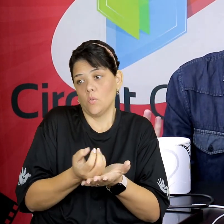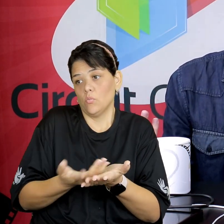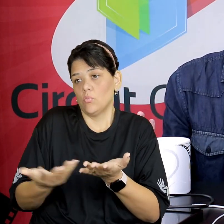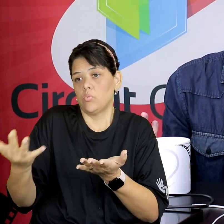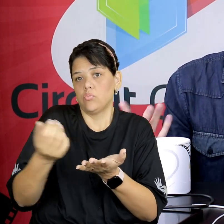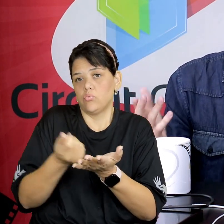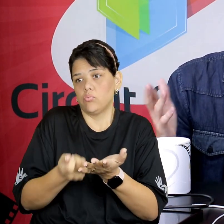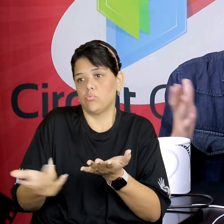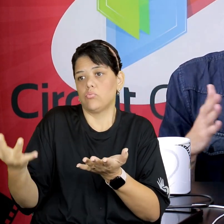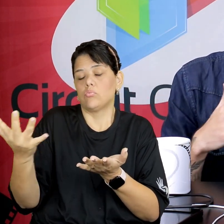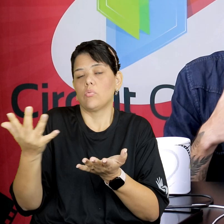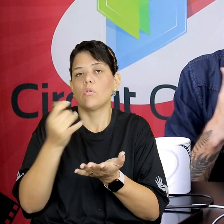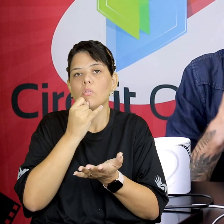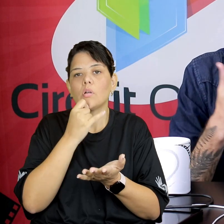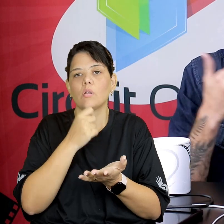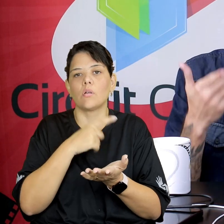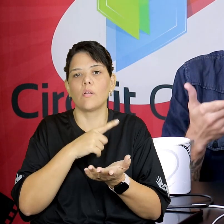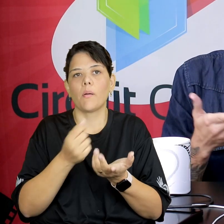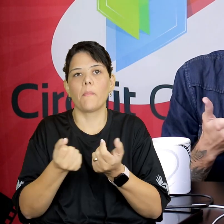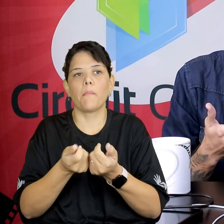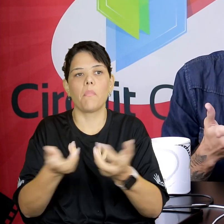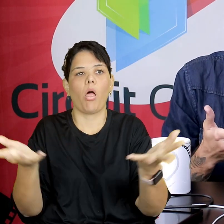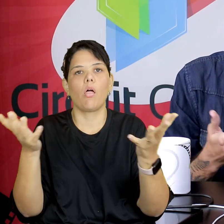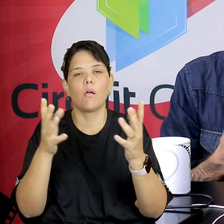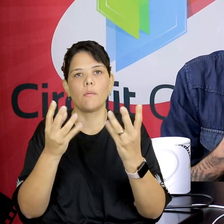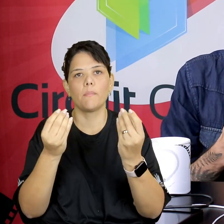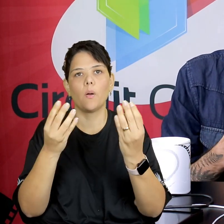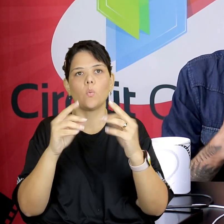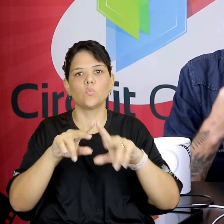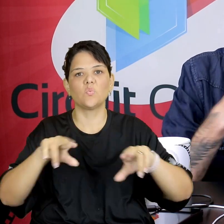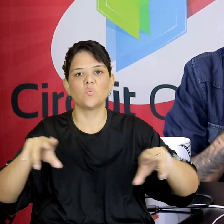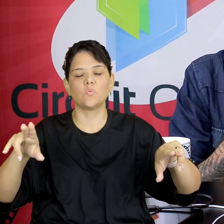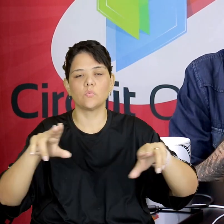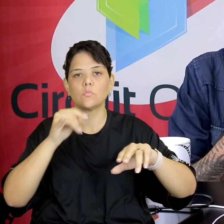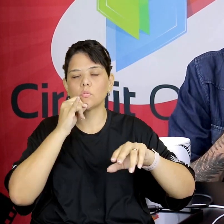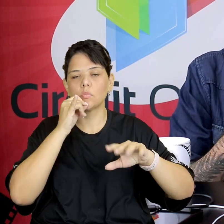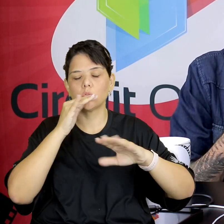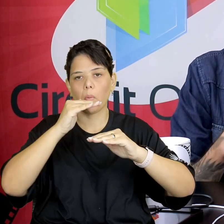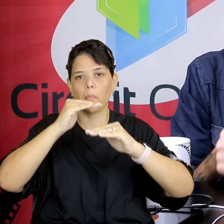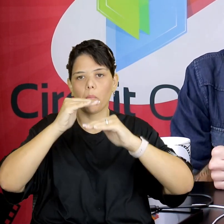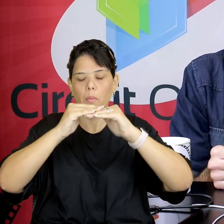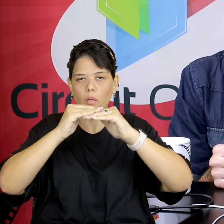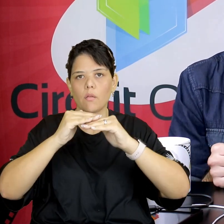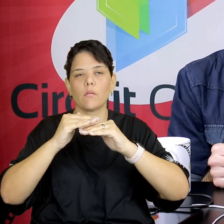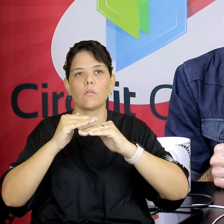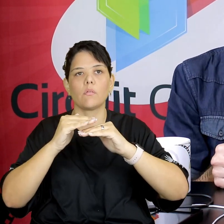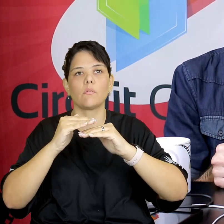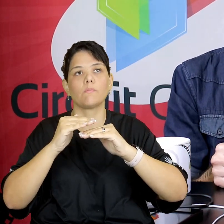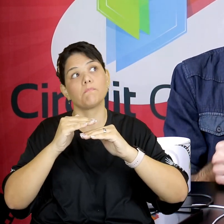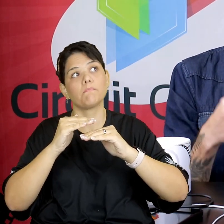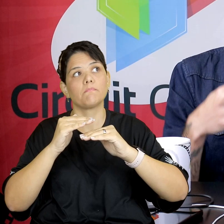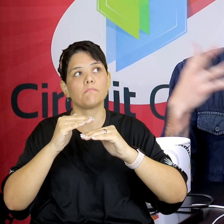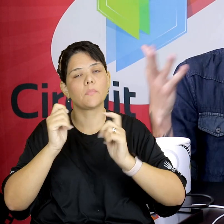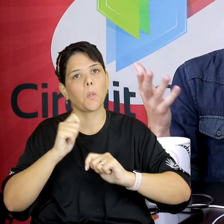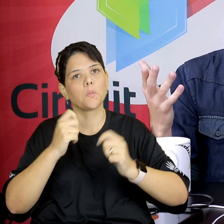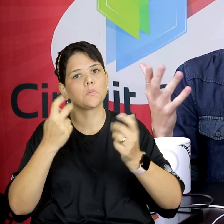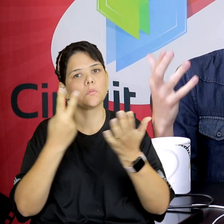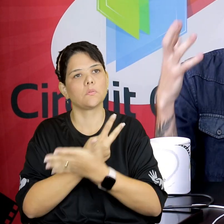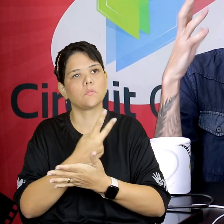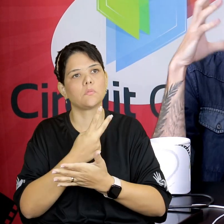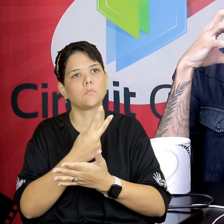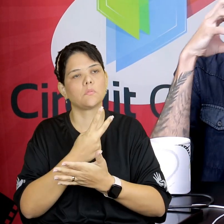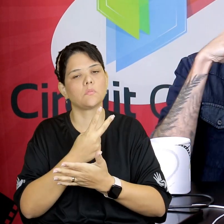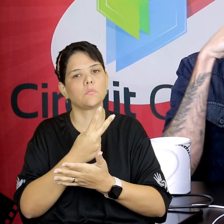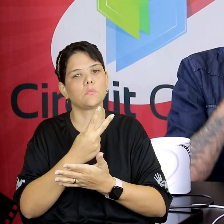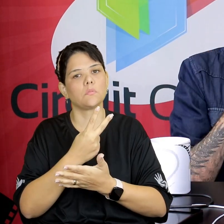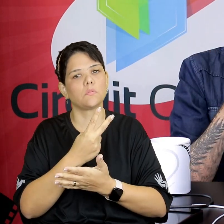muitas vezes. Então, toda vez que você compartilha o vídeo, ele comprime um pouco. Então, se você compartilhar muitas vezes,